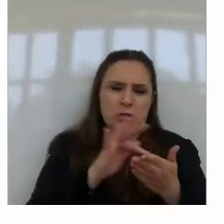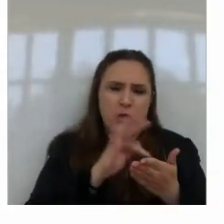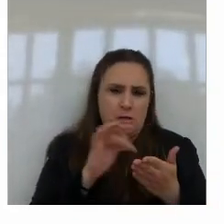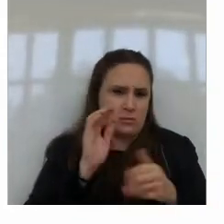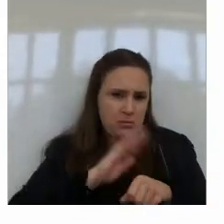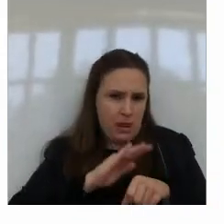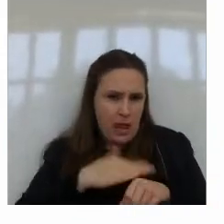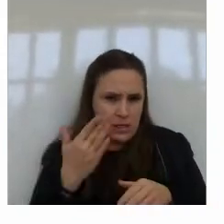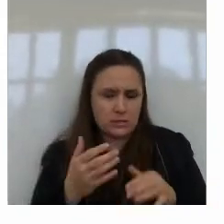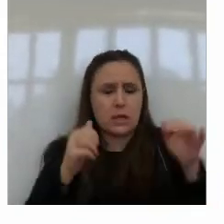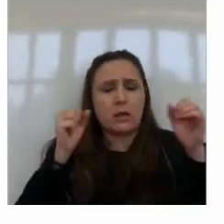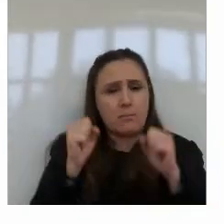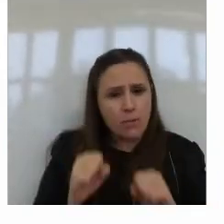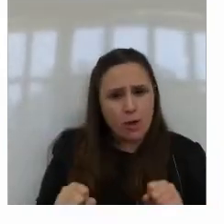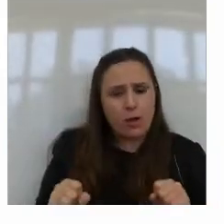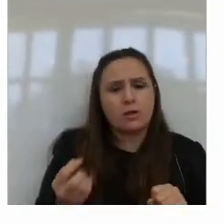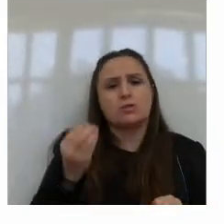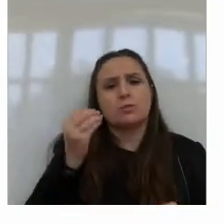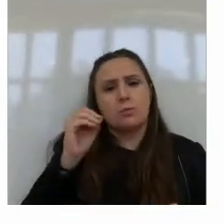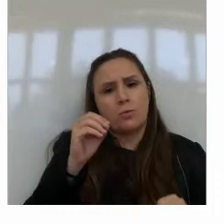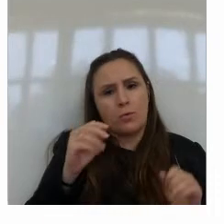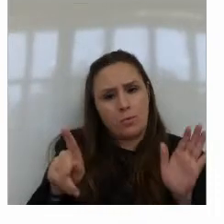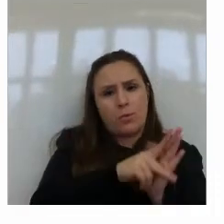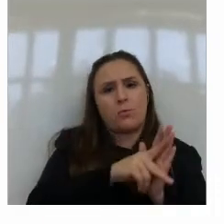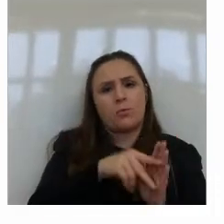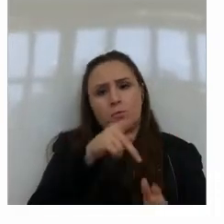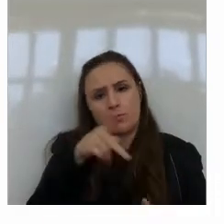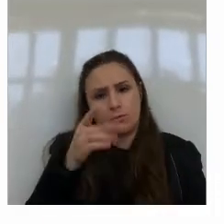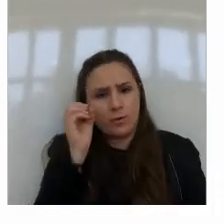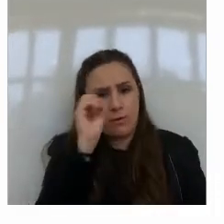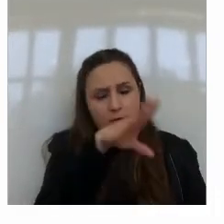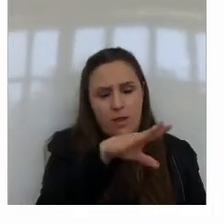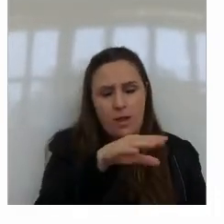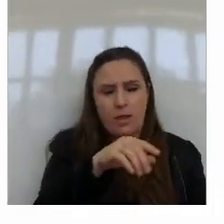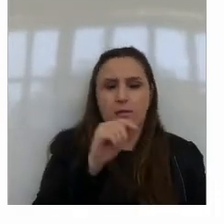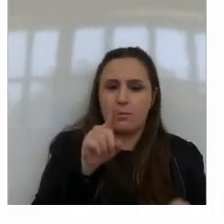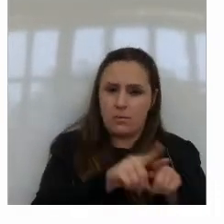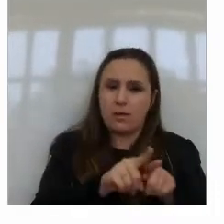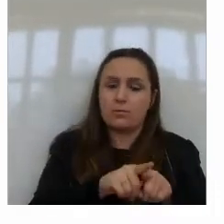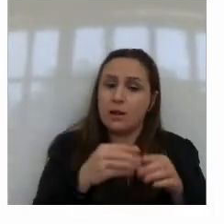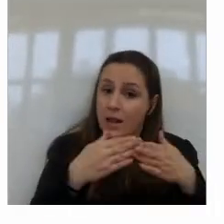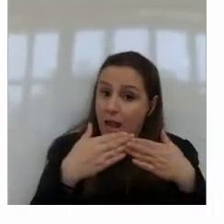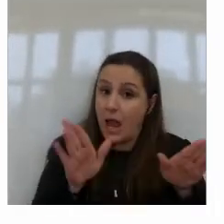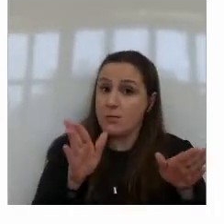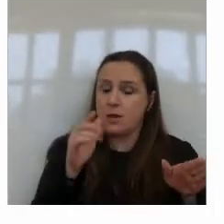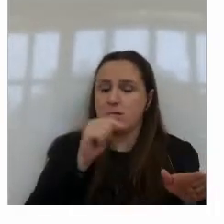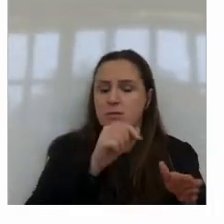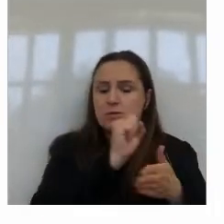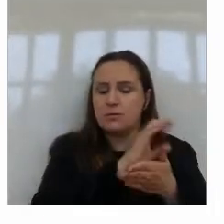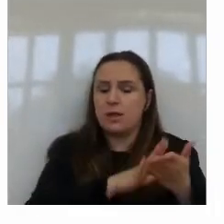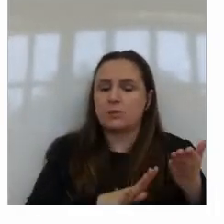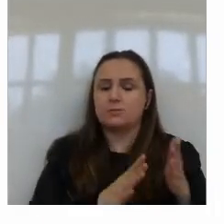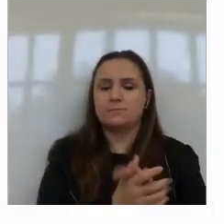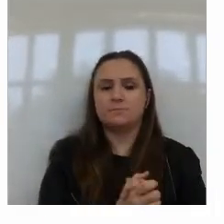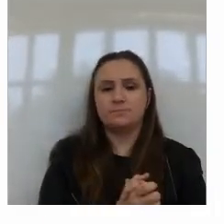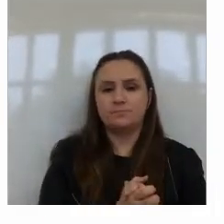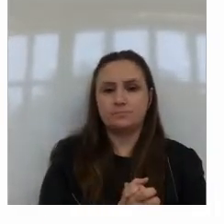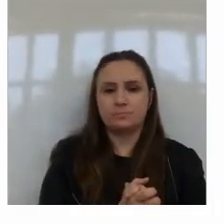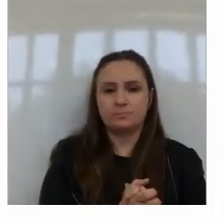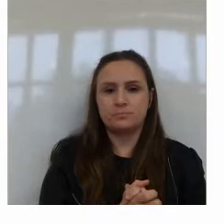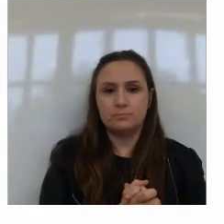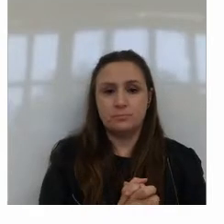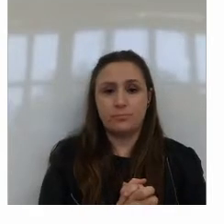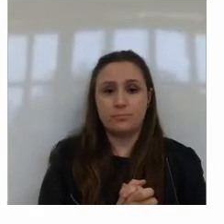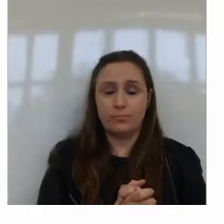ou qualquer outro tipo de texto adicional, tem a possibilidade do próprio professor enviar o arquivo também quando ele abre